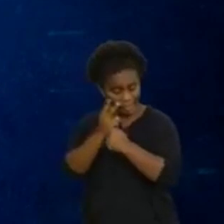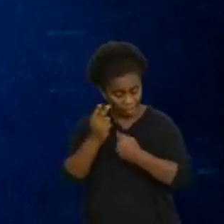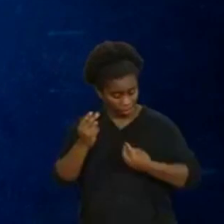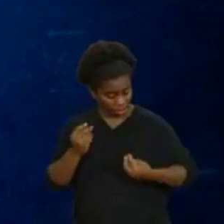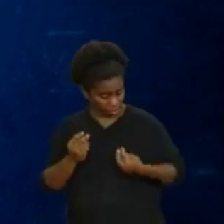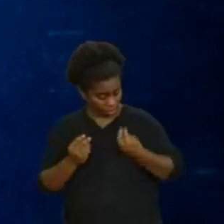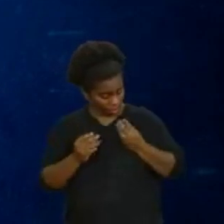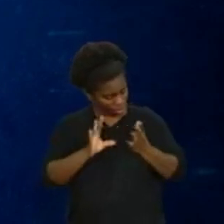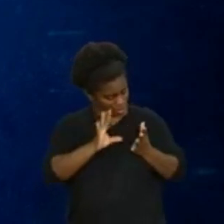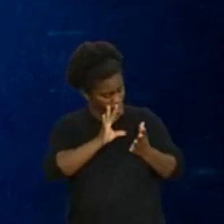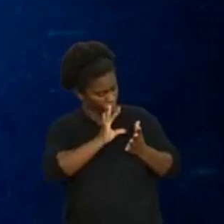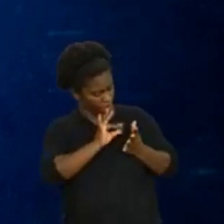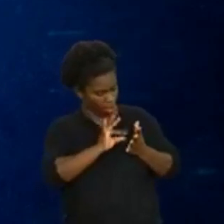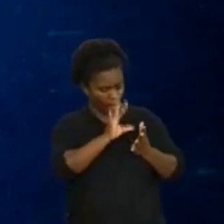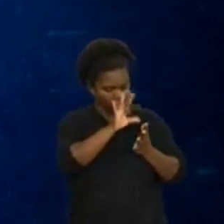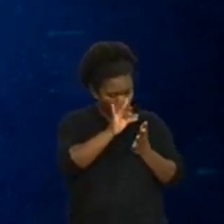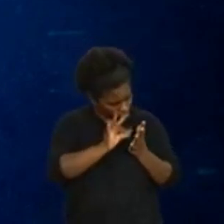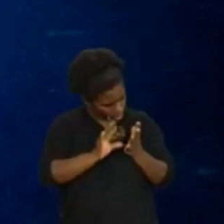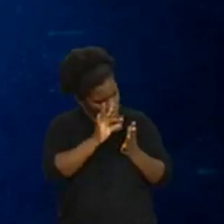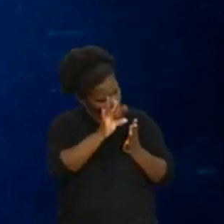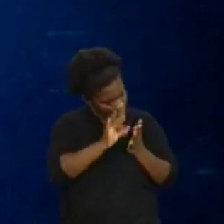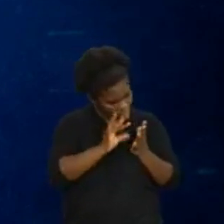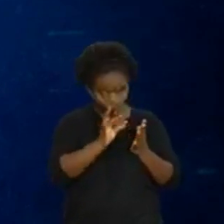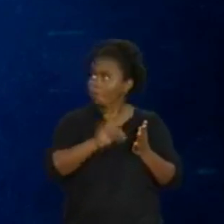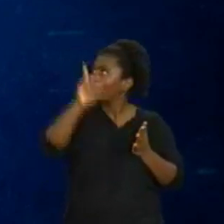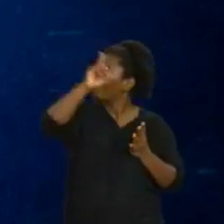Nos detalhes,